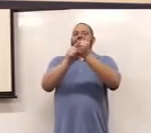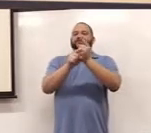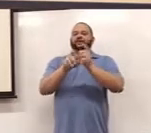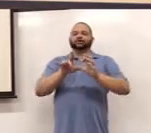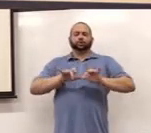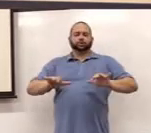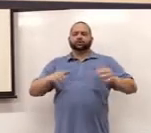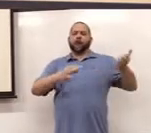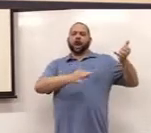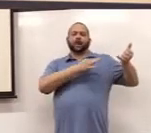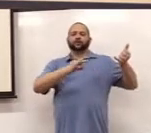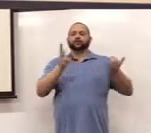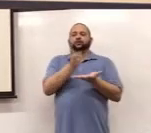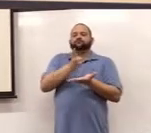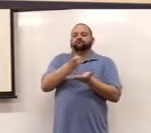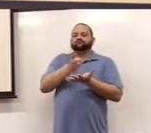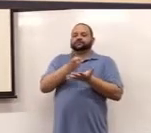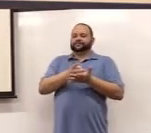e tocam todo mundo junto.